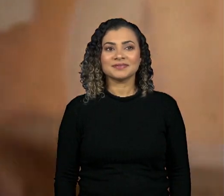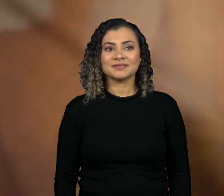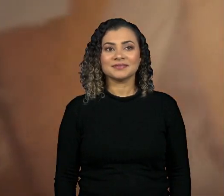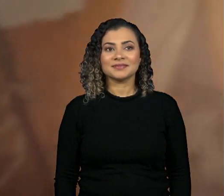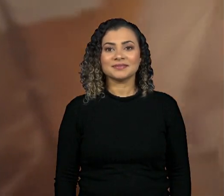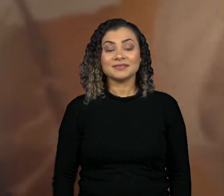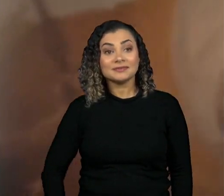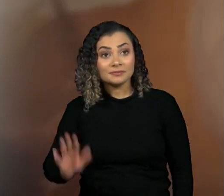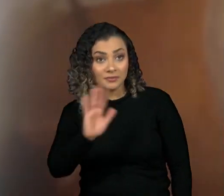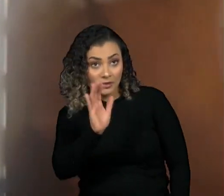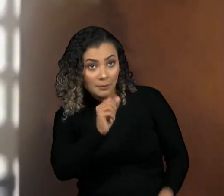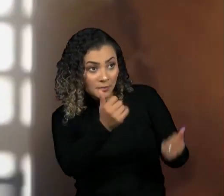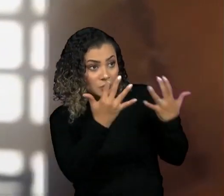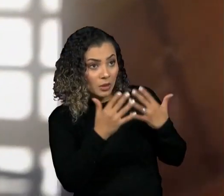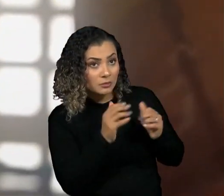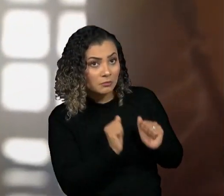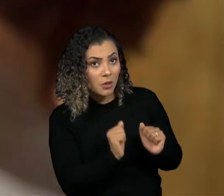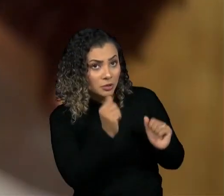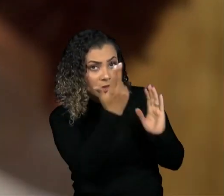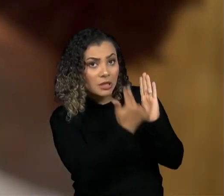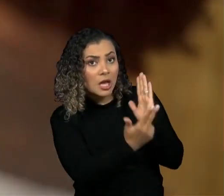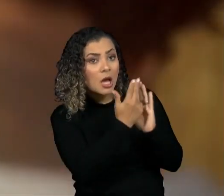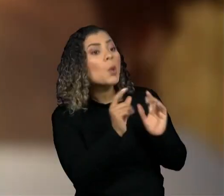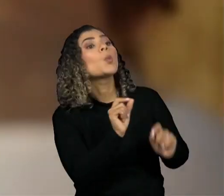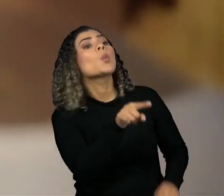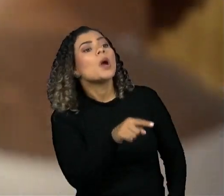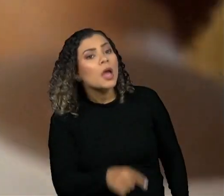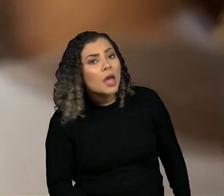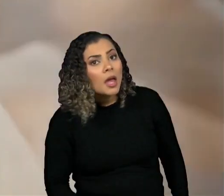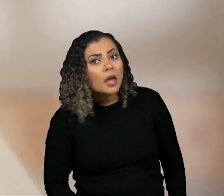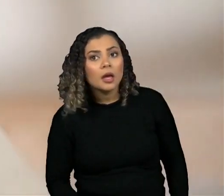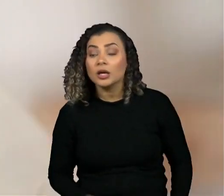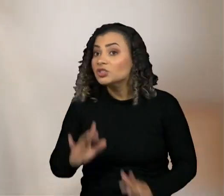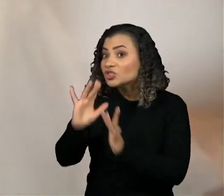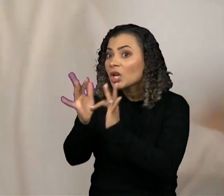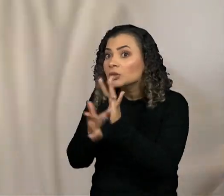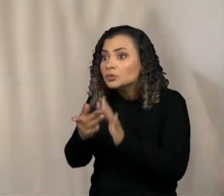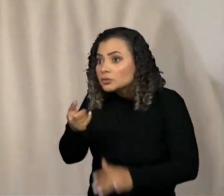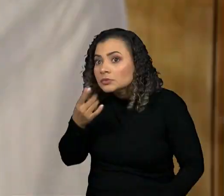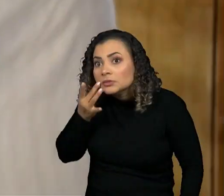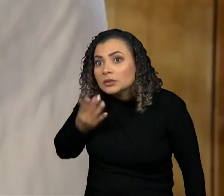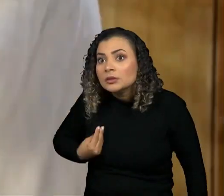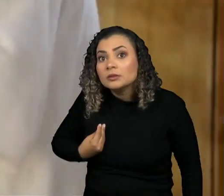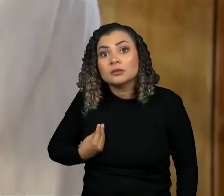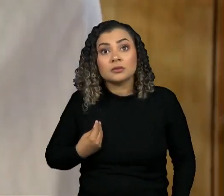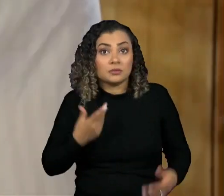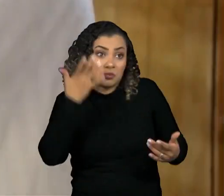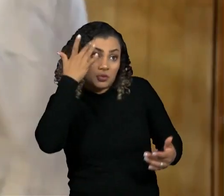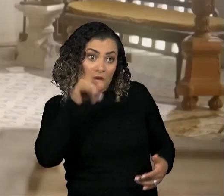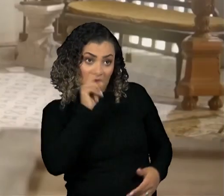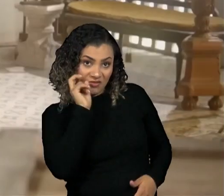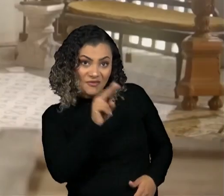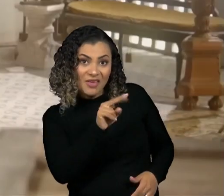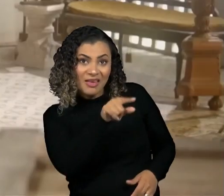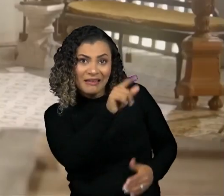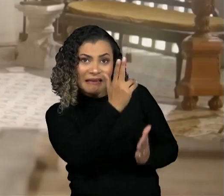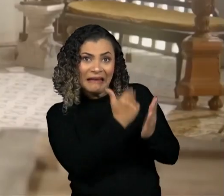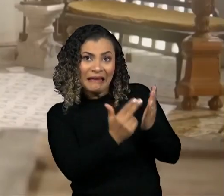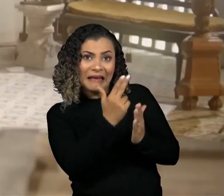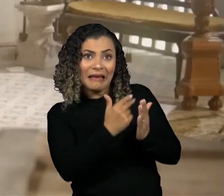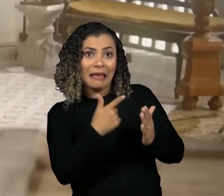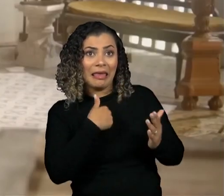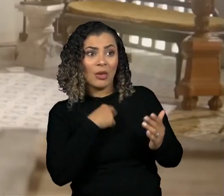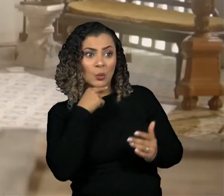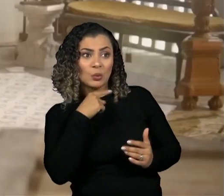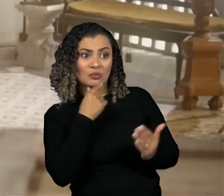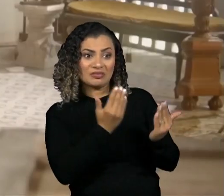Opa, meu abençoado, com licença, posso saber o que é que você está fazendo aí? Jesus é o senhor? Aí você que vai me dizer, né? Porque se você me enxerga dessa forma, até eu vou ficar na